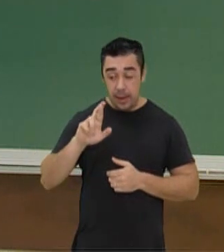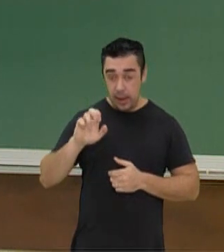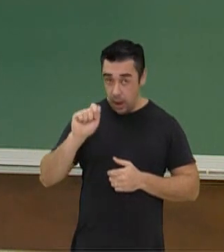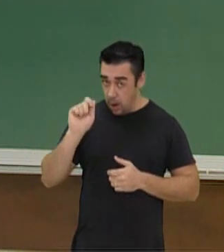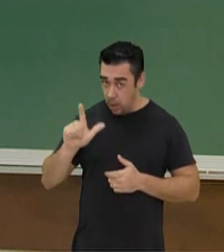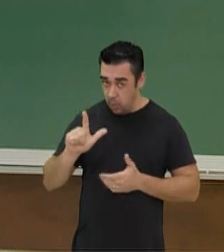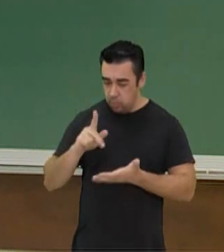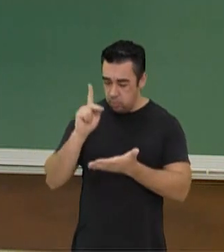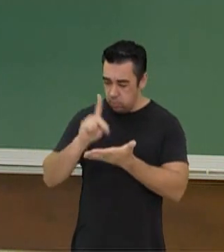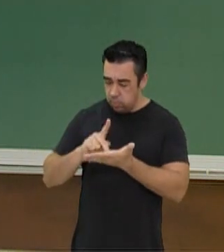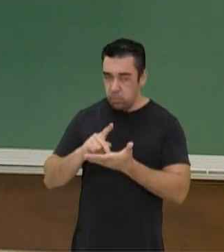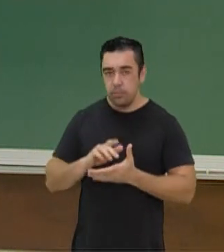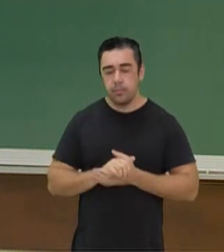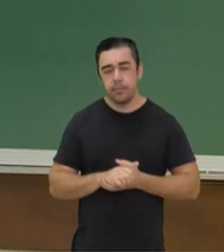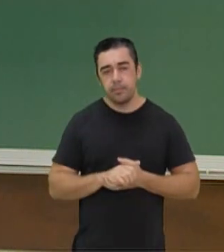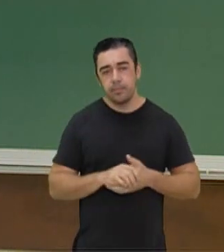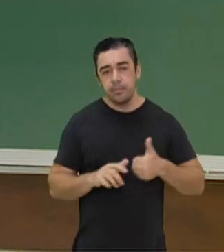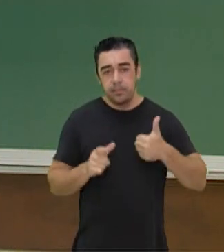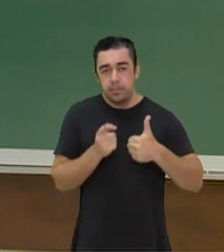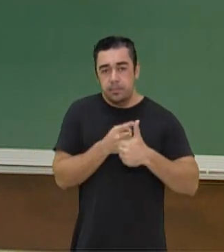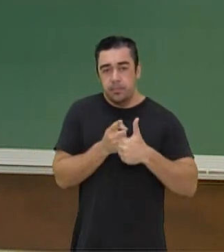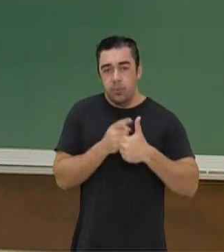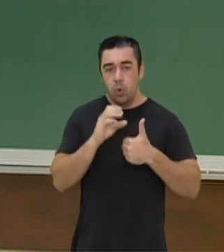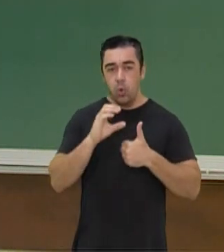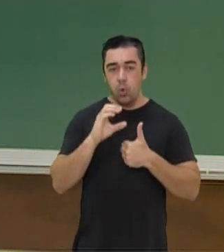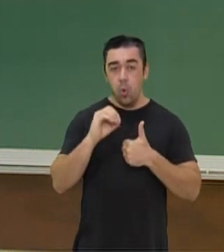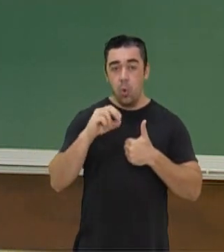real, denotativo. Aí eu tenho também o